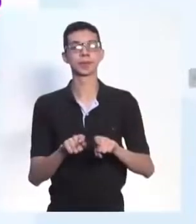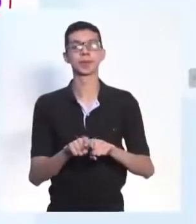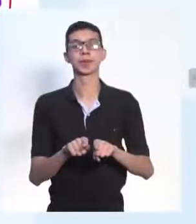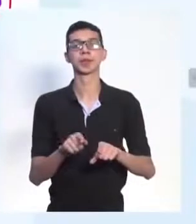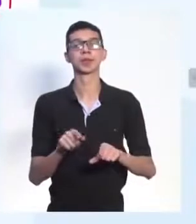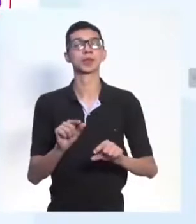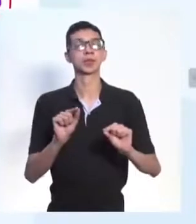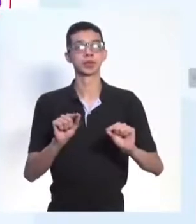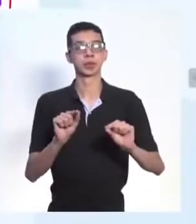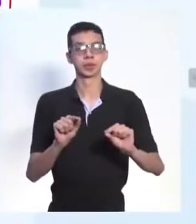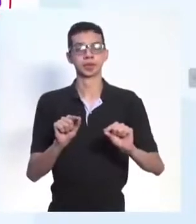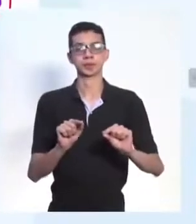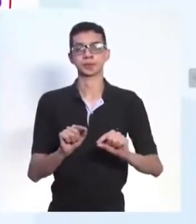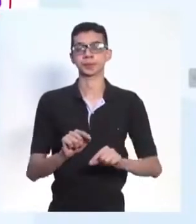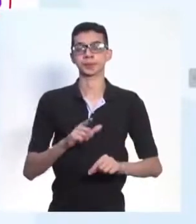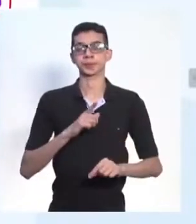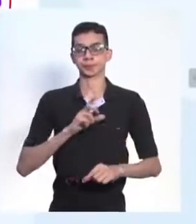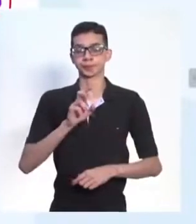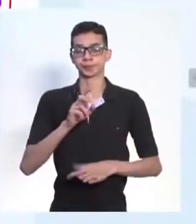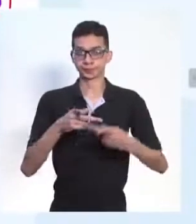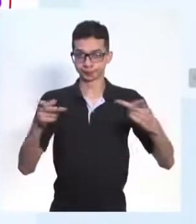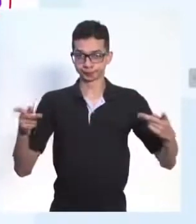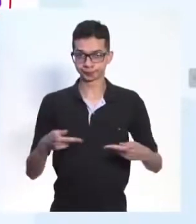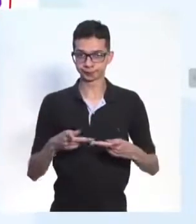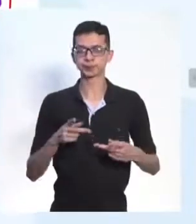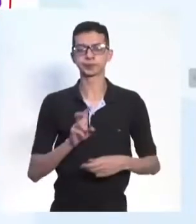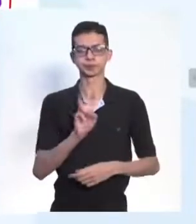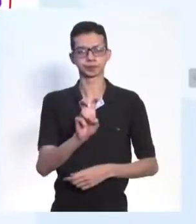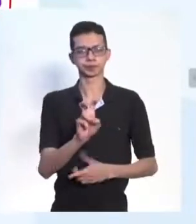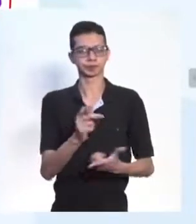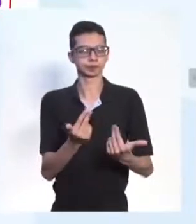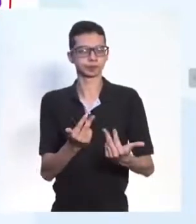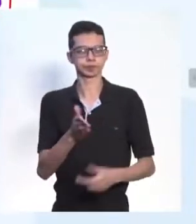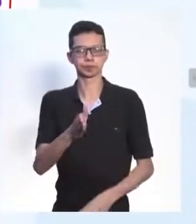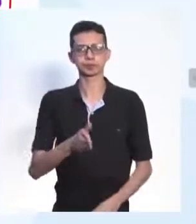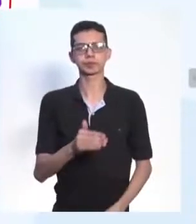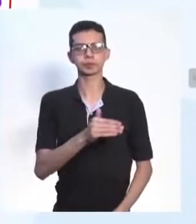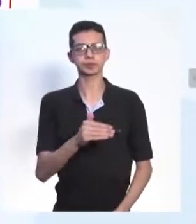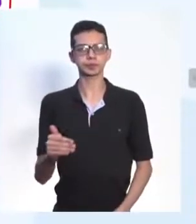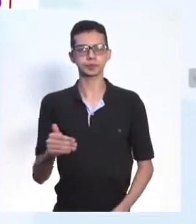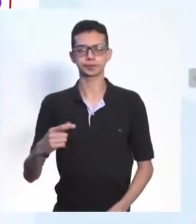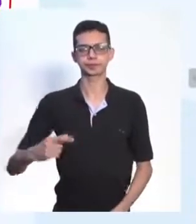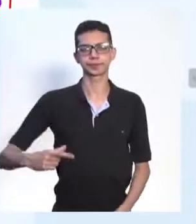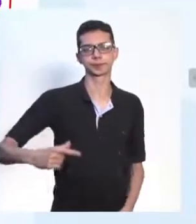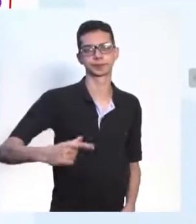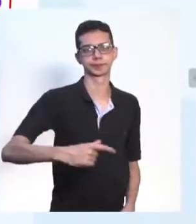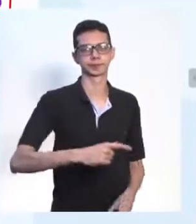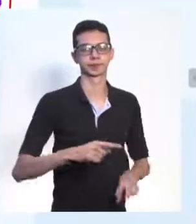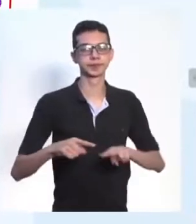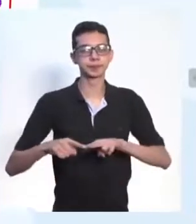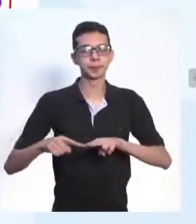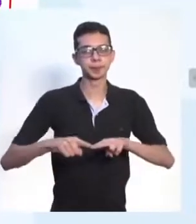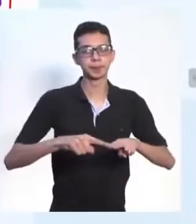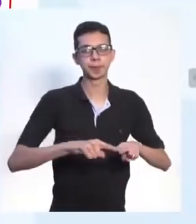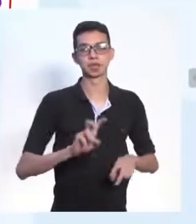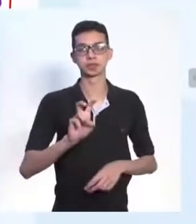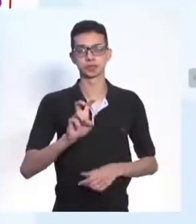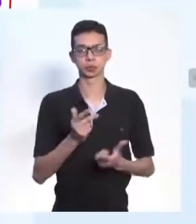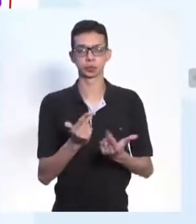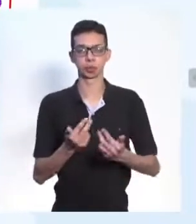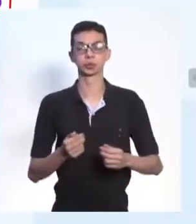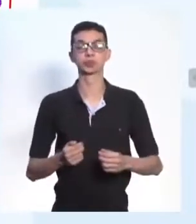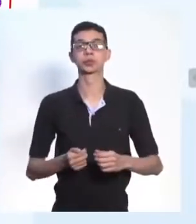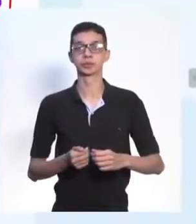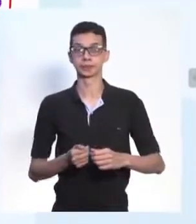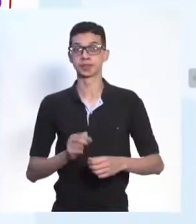em 5 partes iguais. Dessas 5 partes, 2 foram